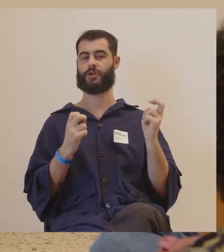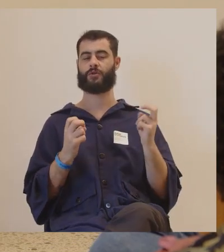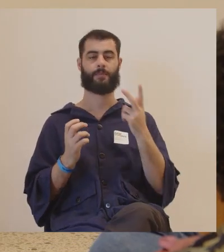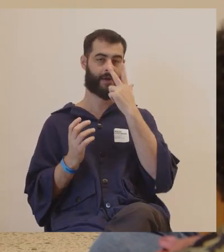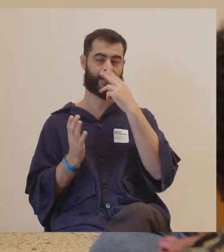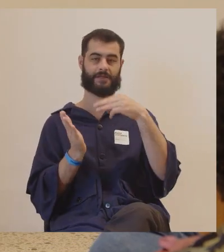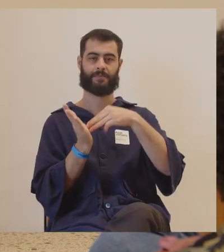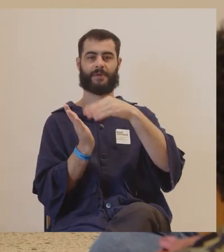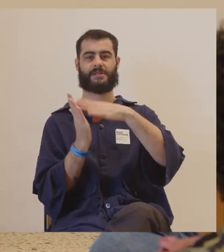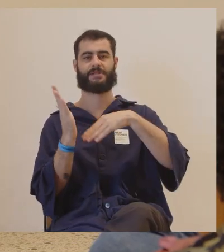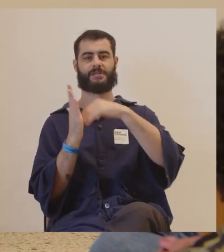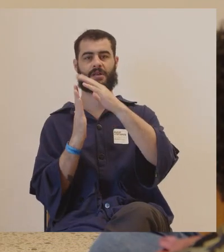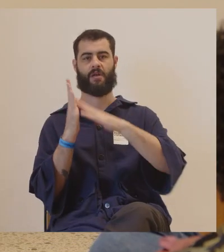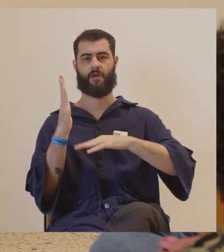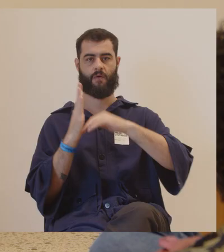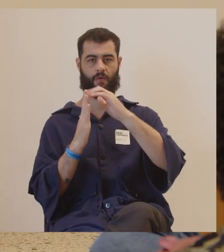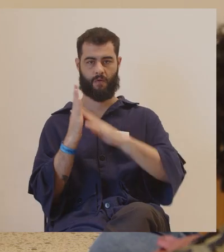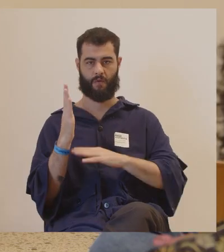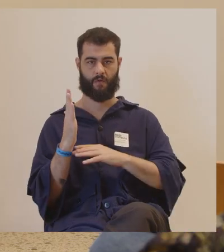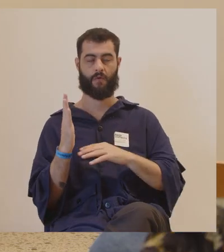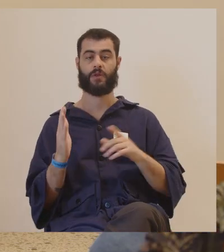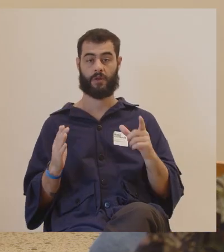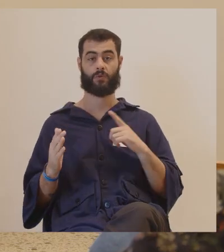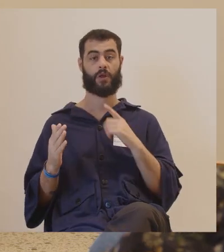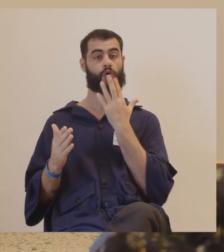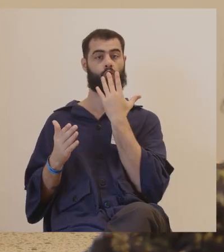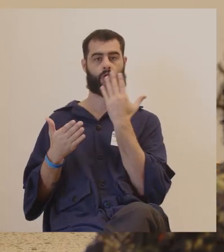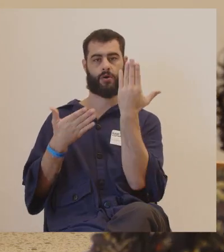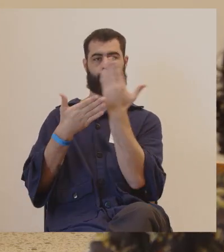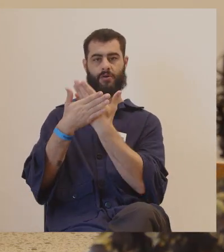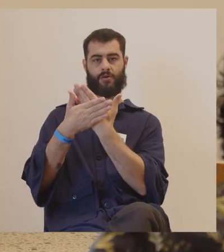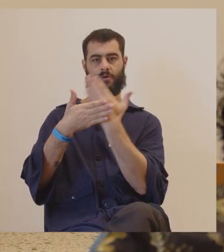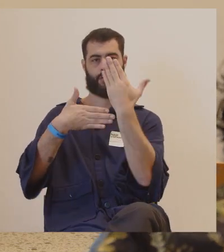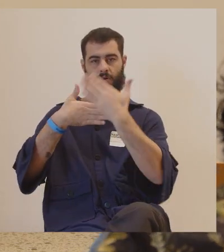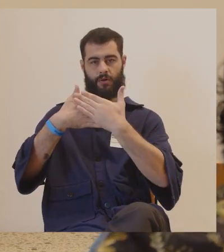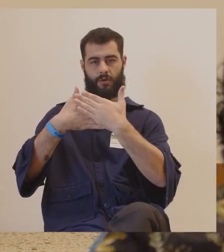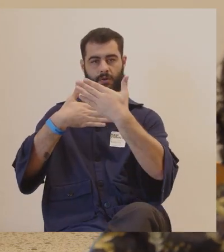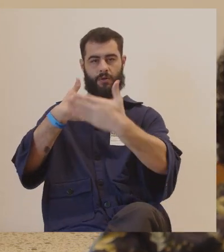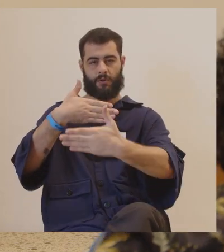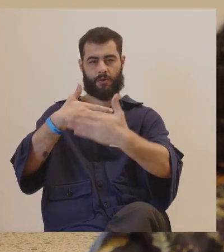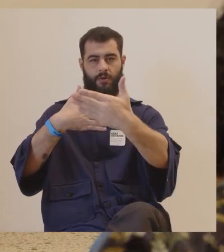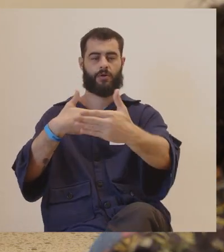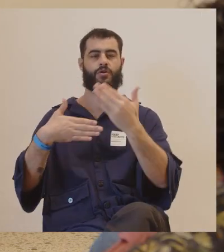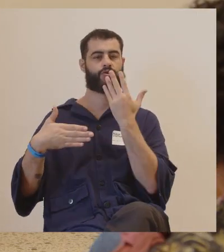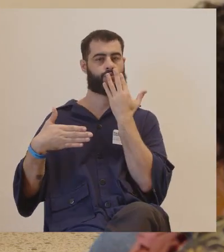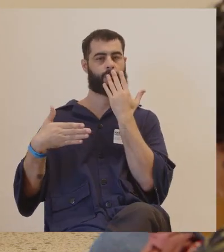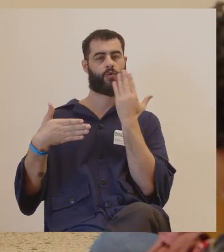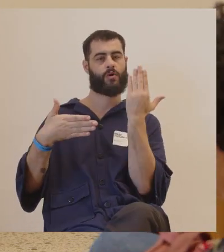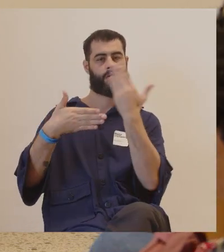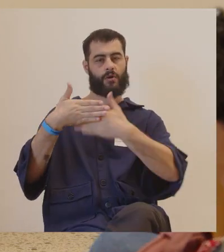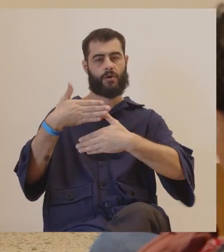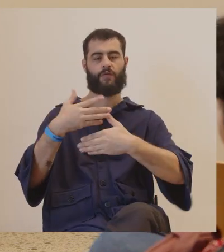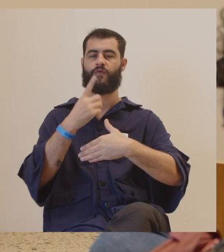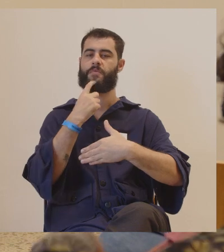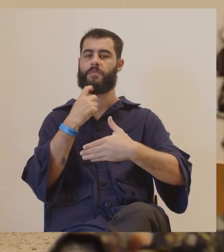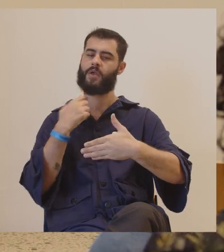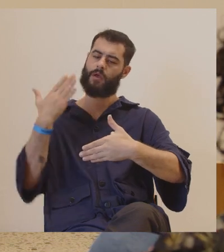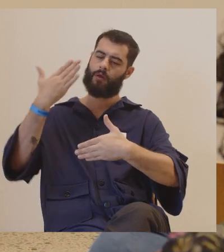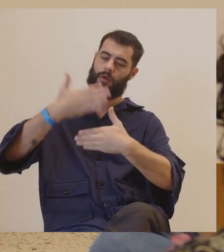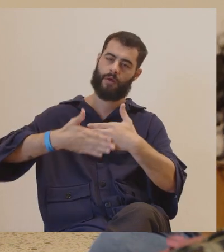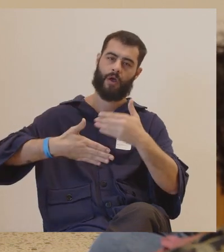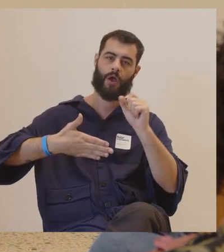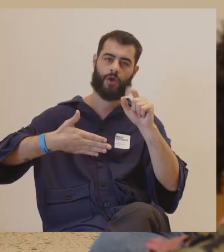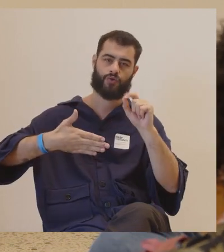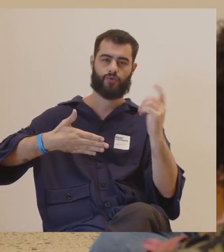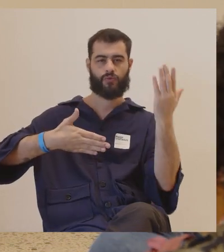cores separadas, né, digamos assim, então é uma camada de vermelho, uma pincelada de vermelho, uma pincelada de azul, uma pincelada de verde,